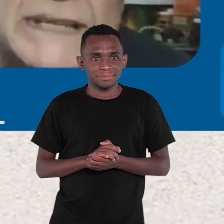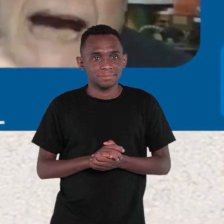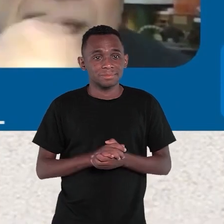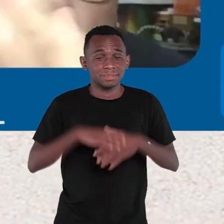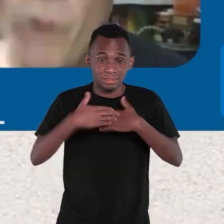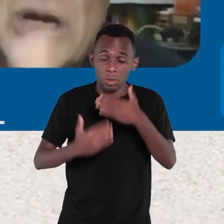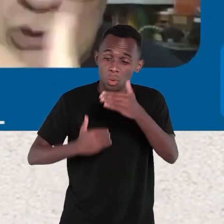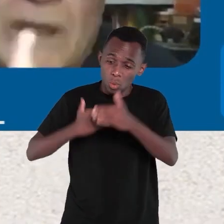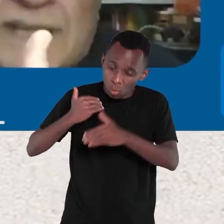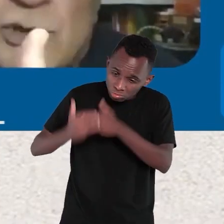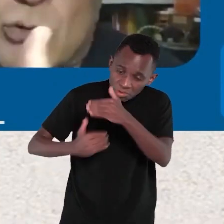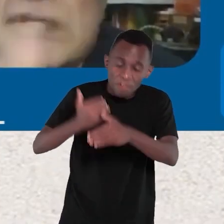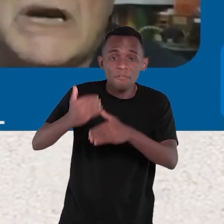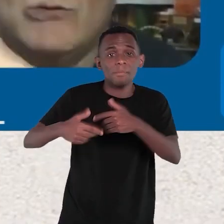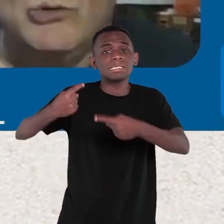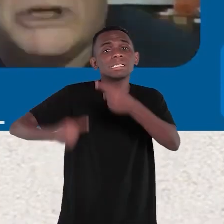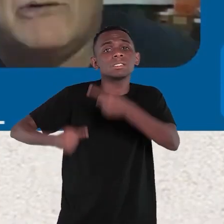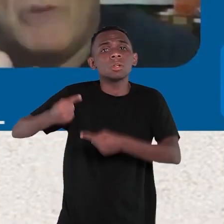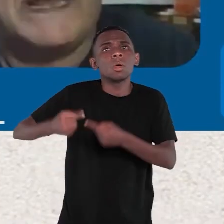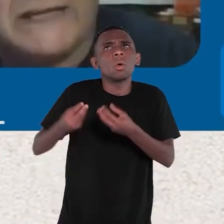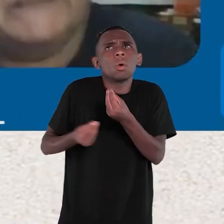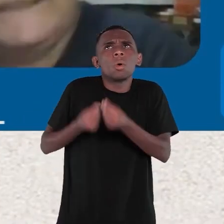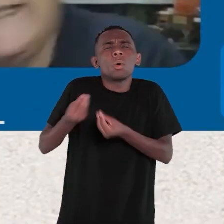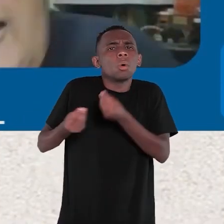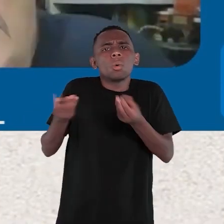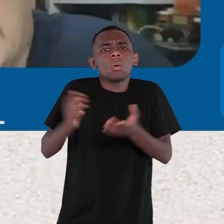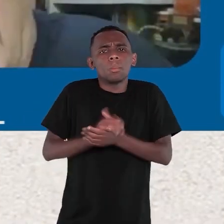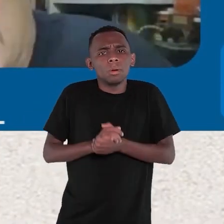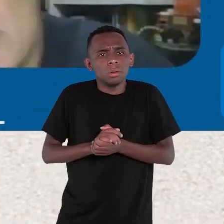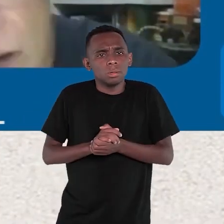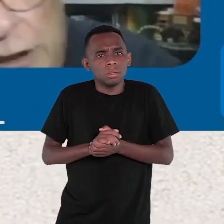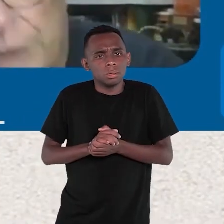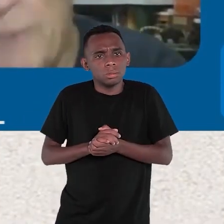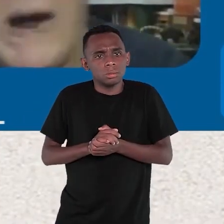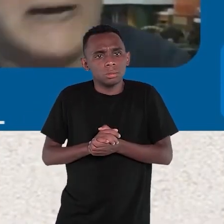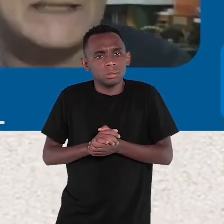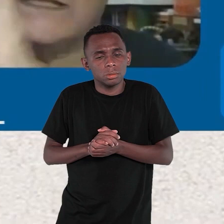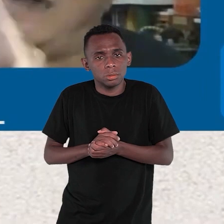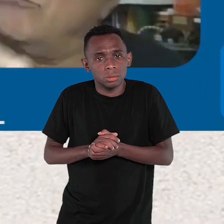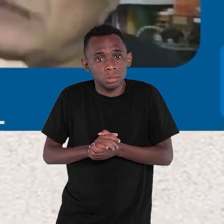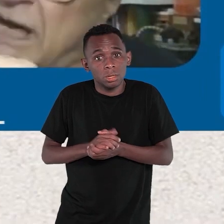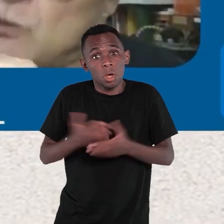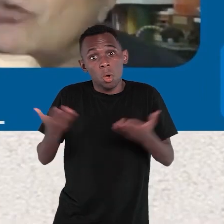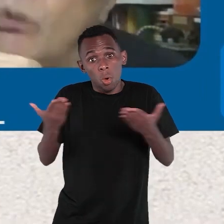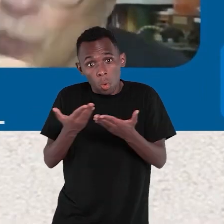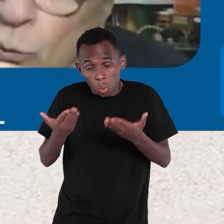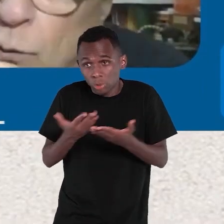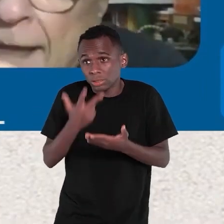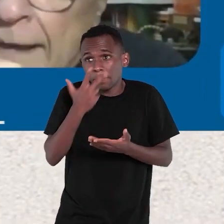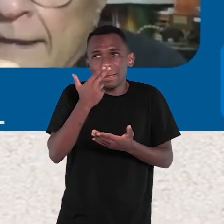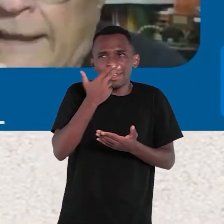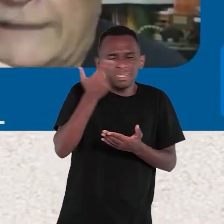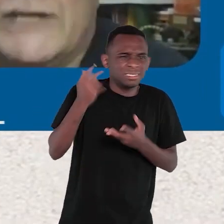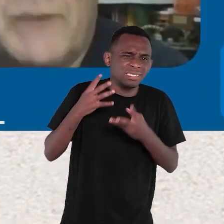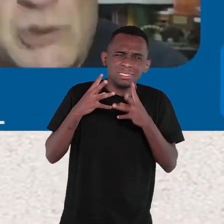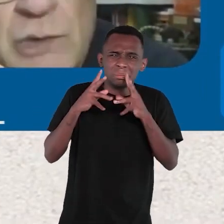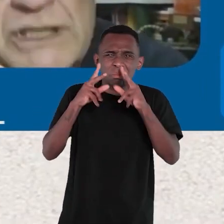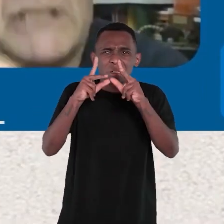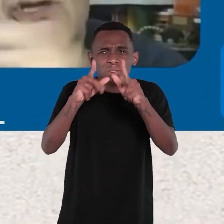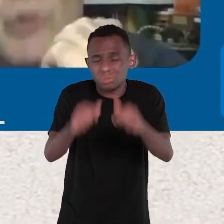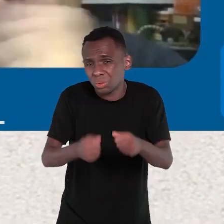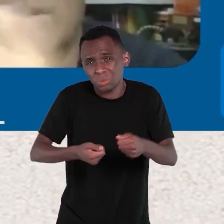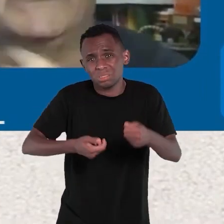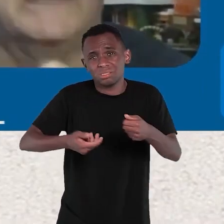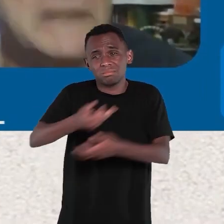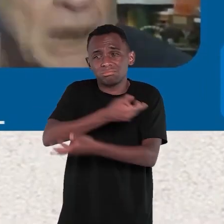Então, Aqui. E aí começou essa discussão do que, como é que a gente encara as telas. Hoje, me parece que há um senso comum entre as pessoas